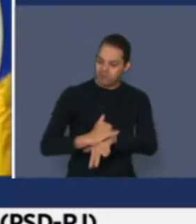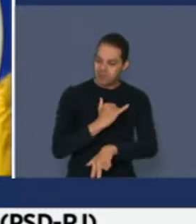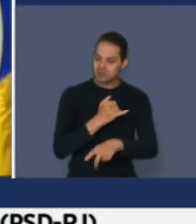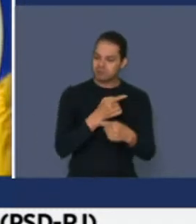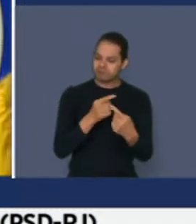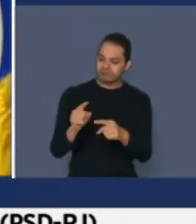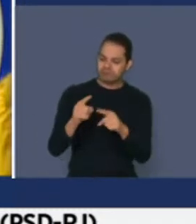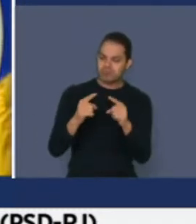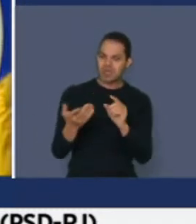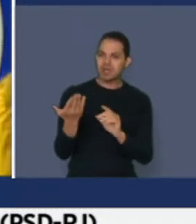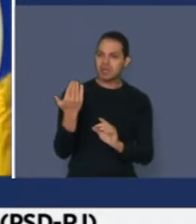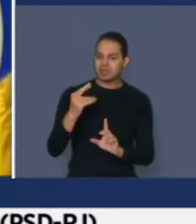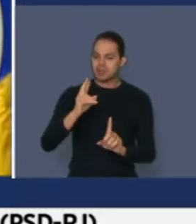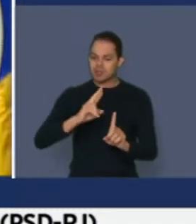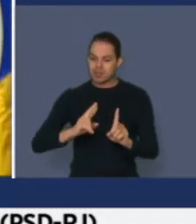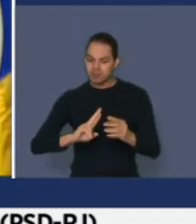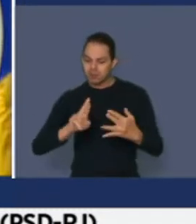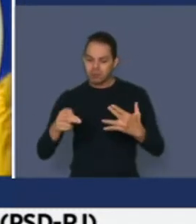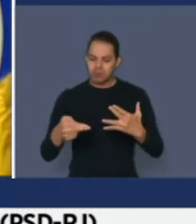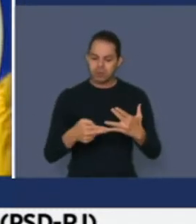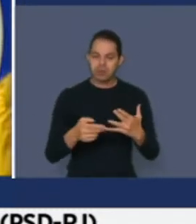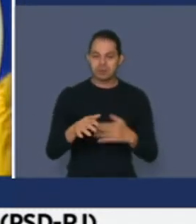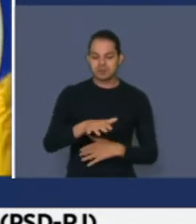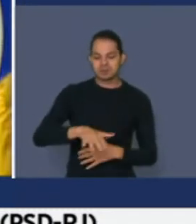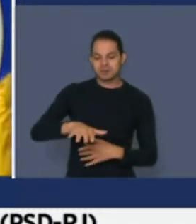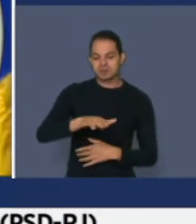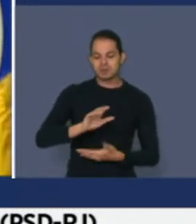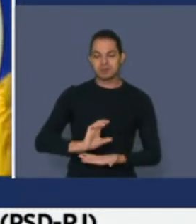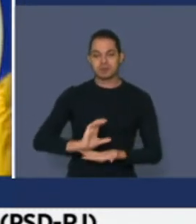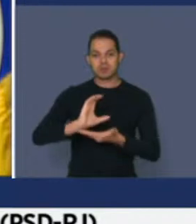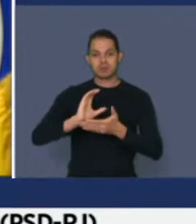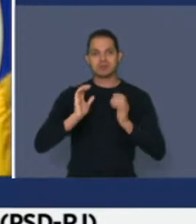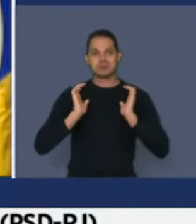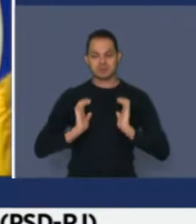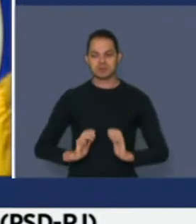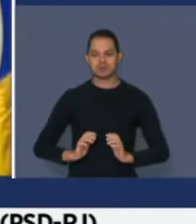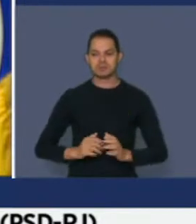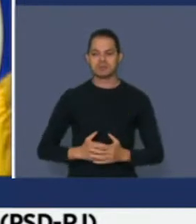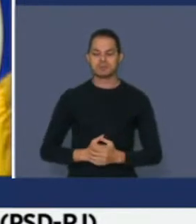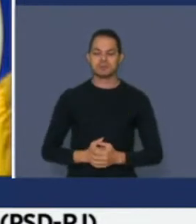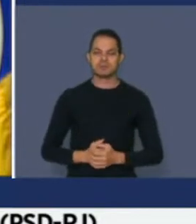quando relator do recurso no âmbito do Conselho de Ética.